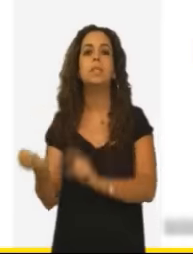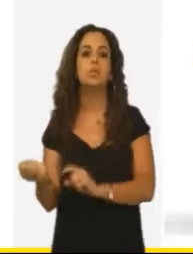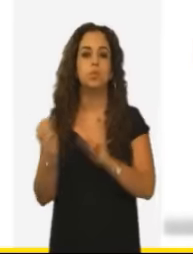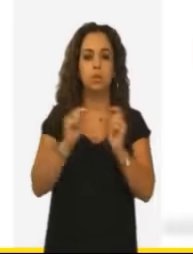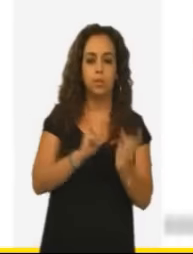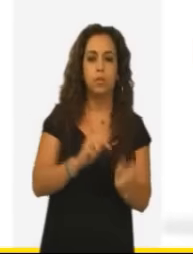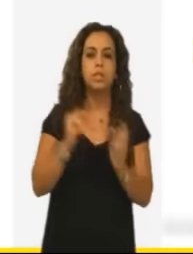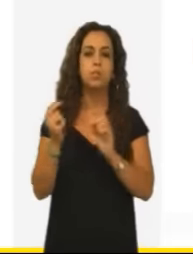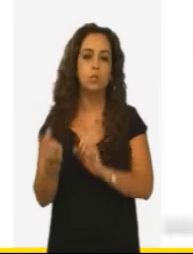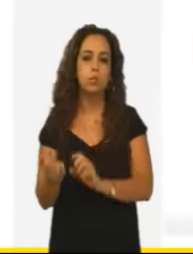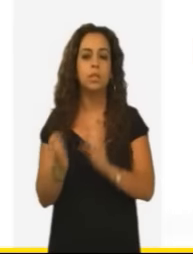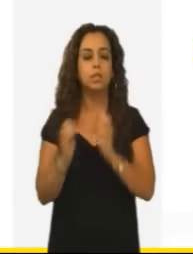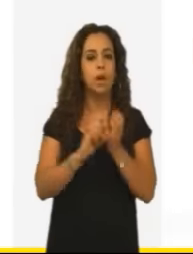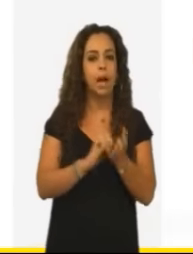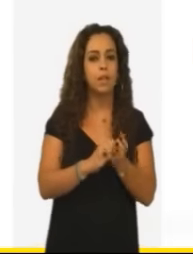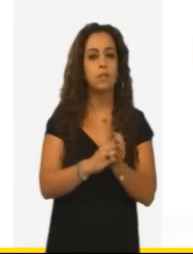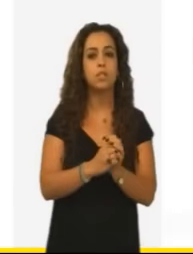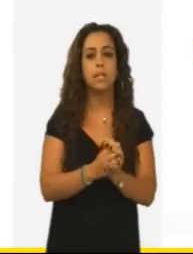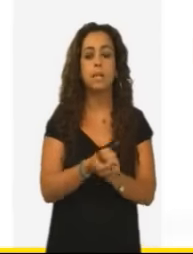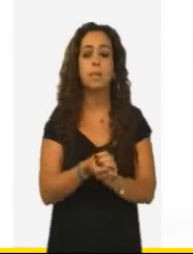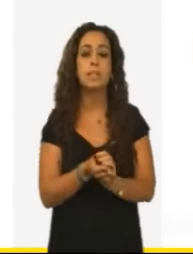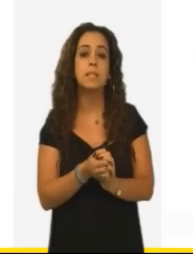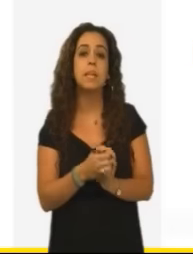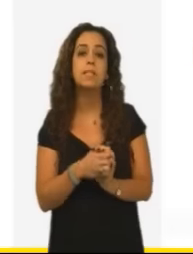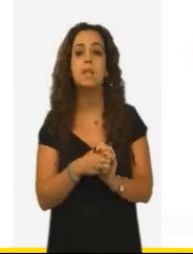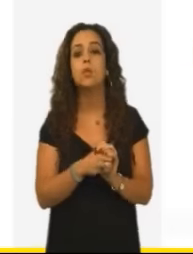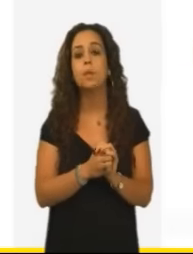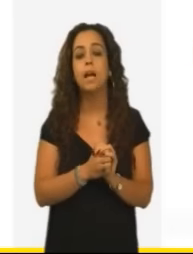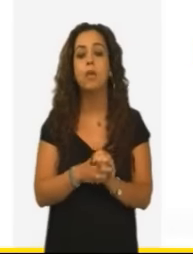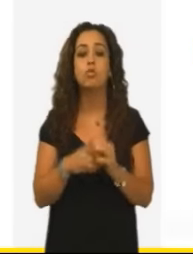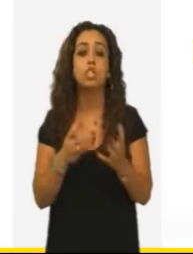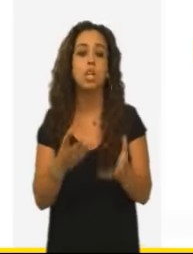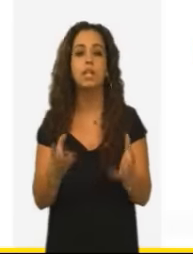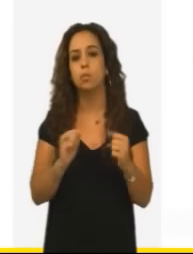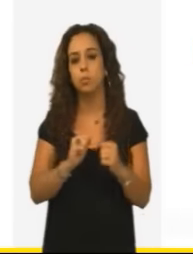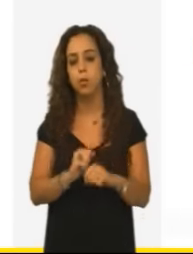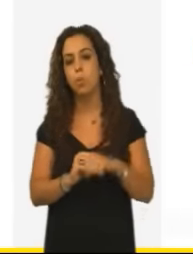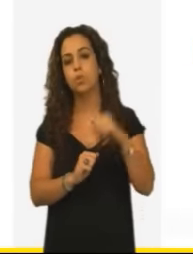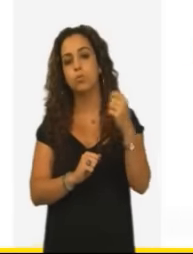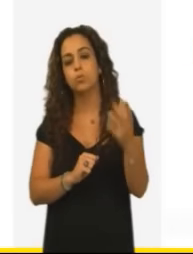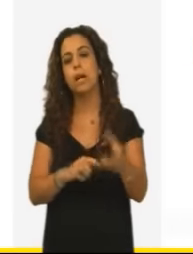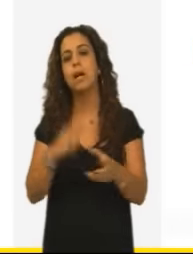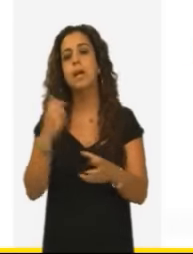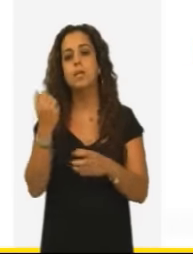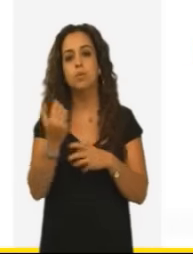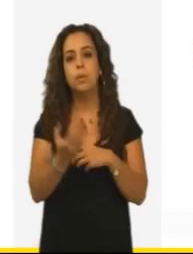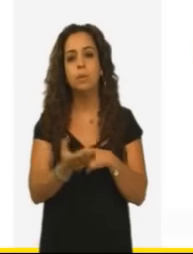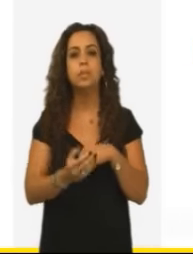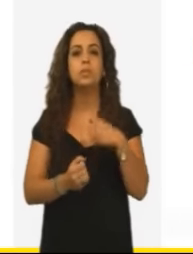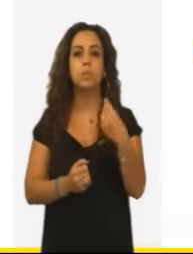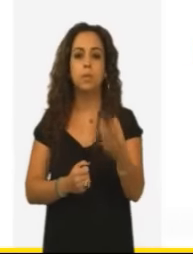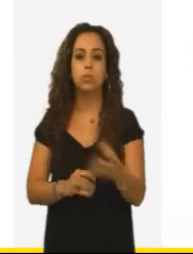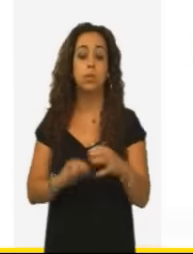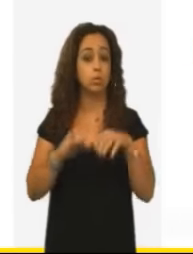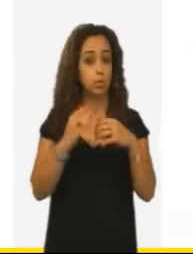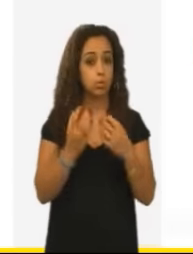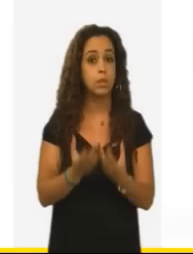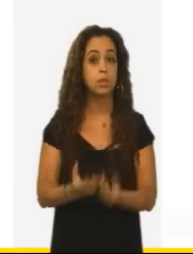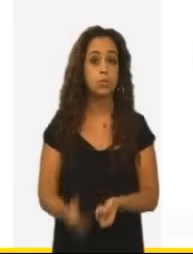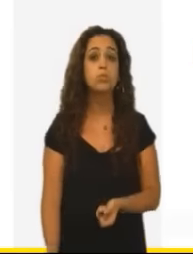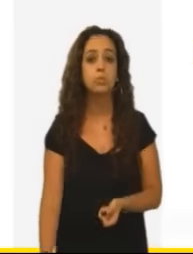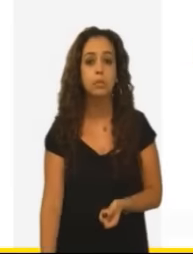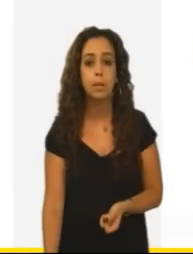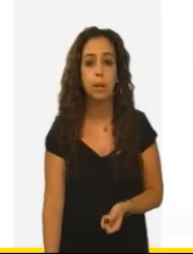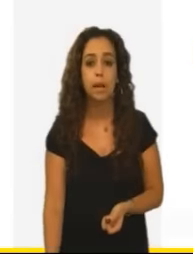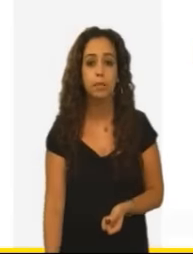menina, menino, feminino, masculino. Aí eu vou dizer que tem uma desinência nominal de gênero, porque eu posso mudar do feminino para o masculino. Eu estou